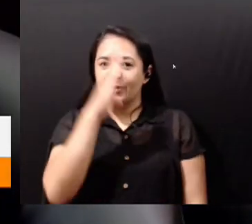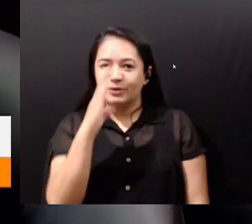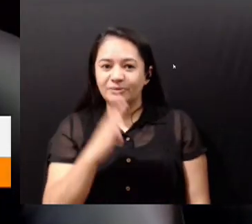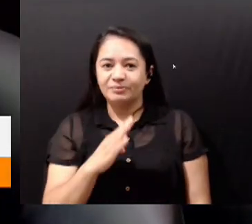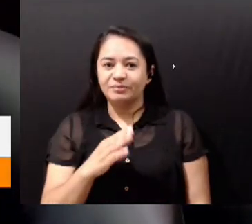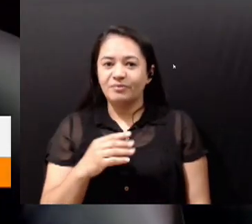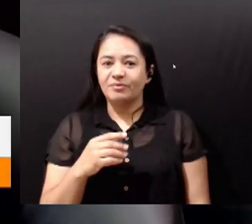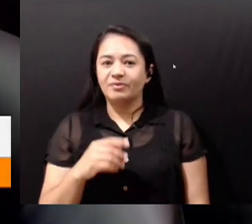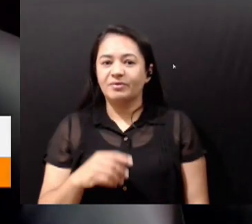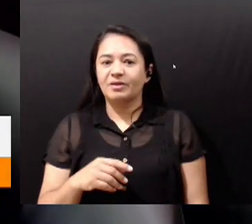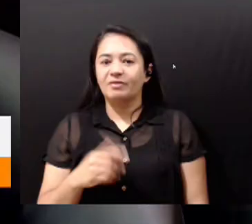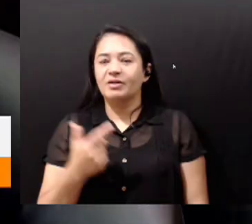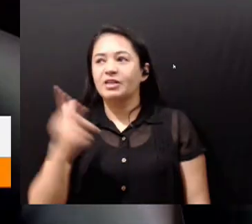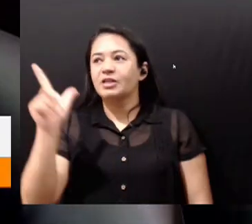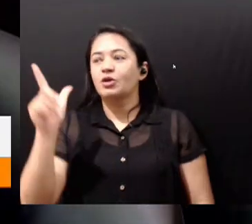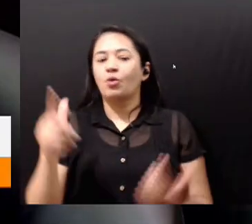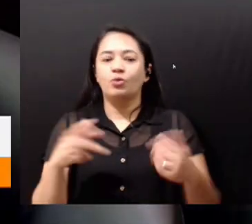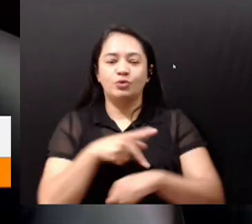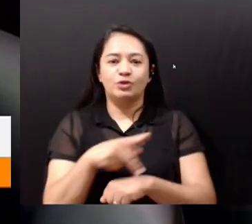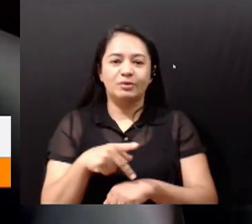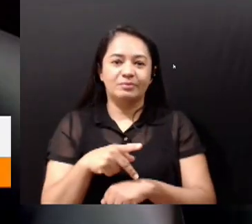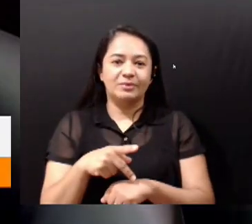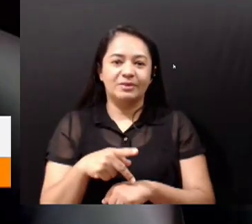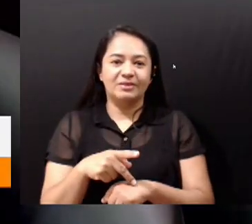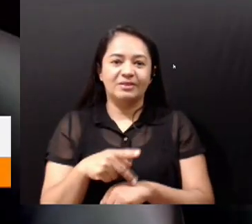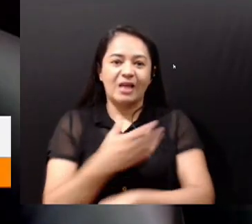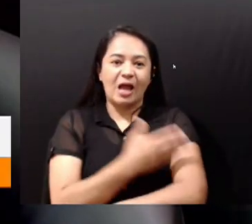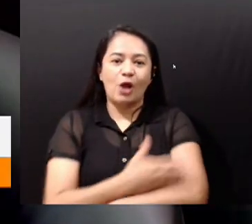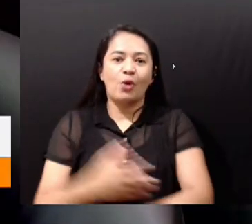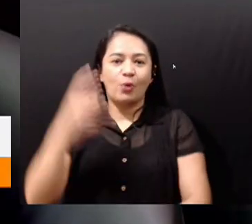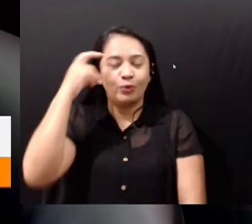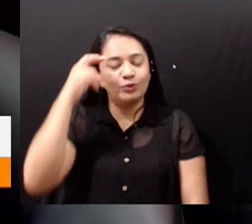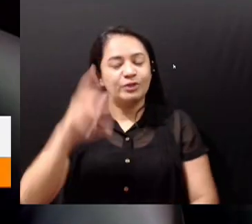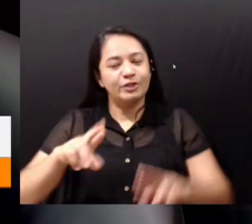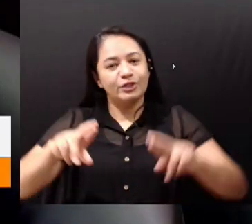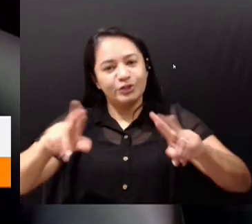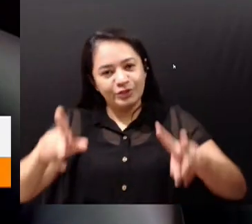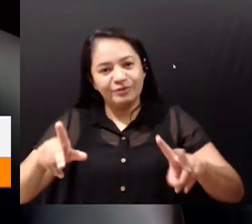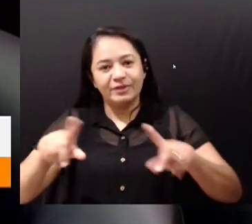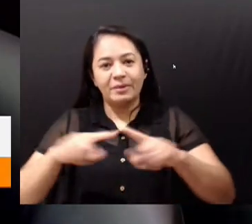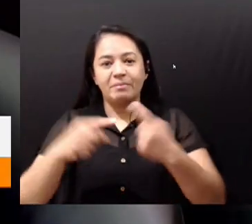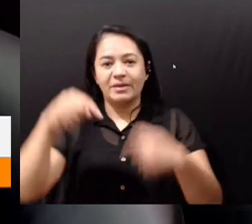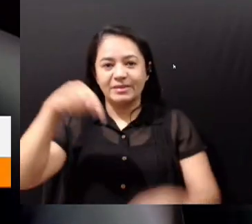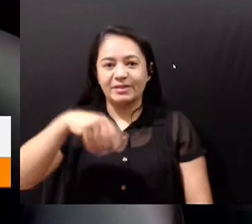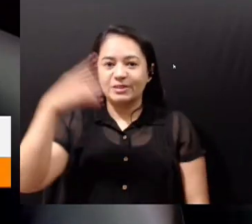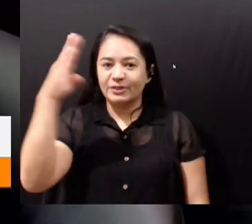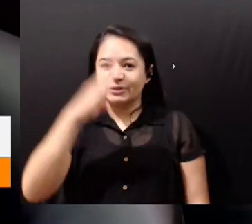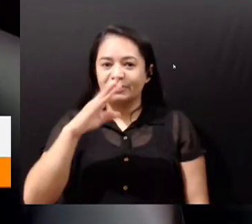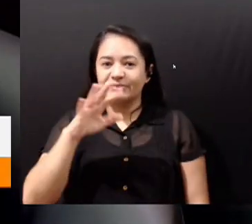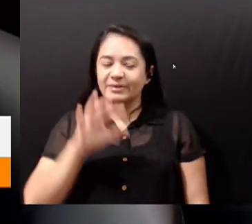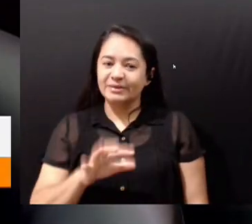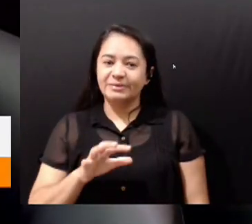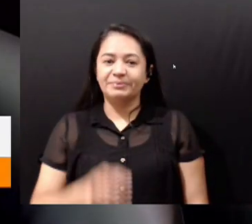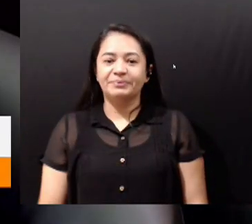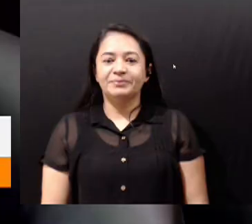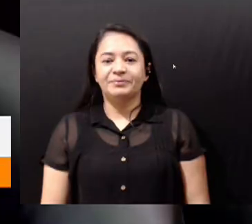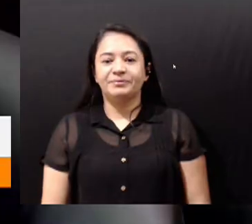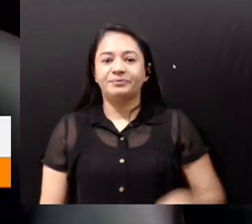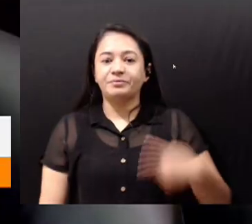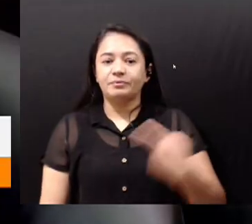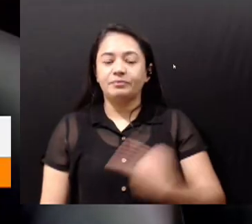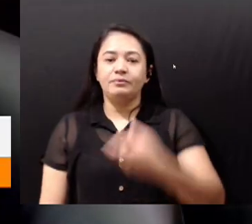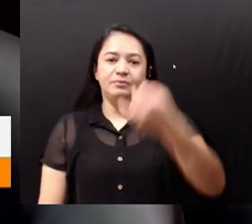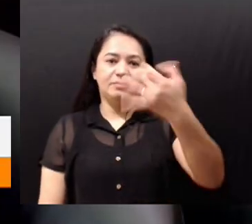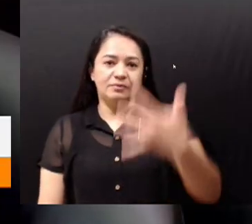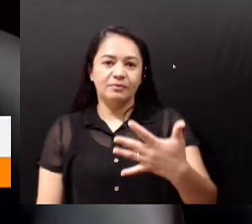alguns países não tem essa cultura, mas o Brasil tem essa cultura. Então, uma coisa que a gente fala muito na